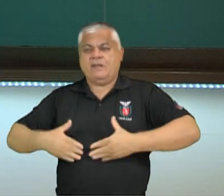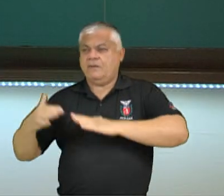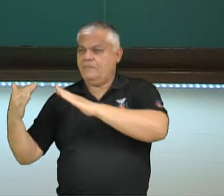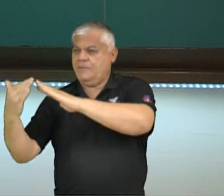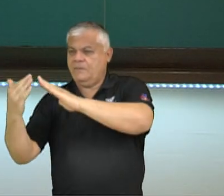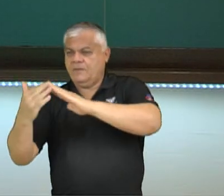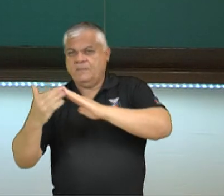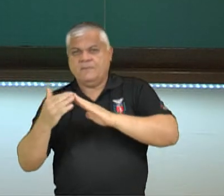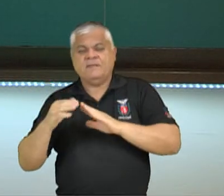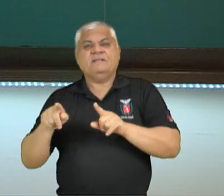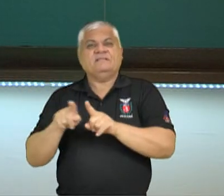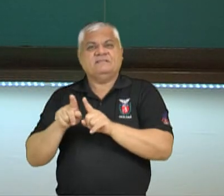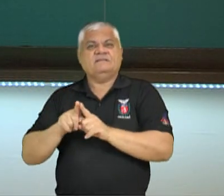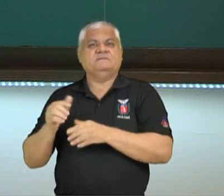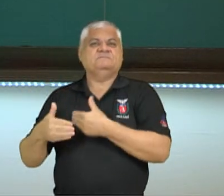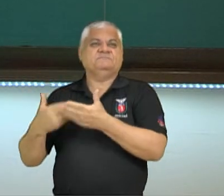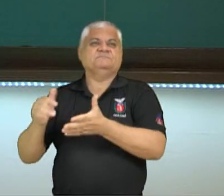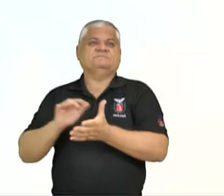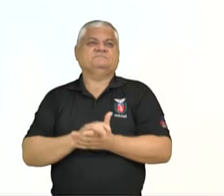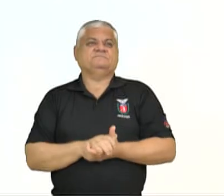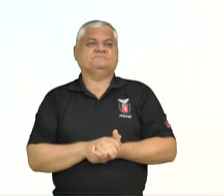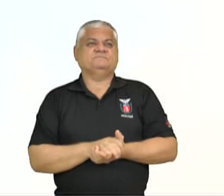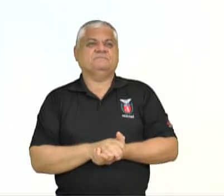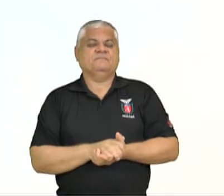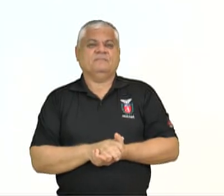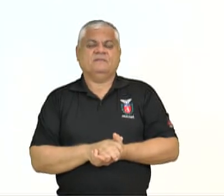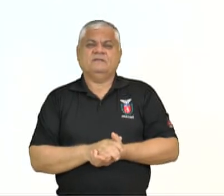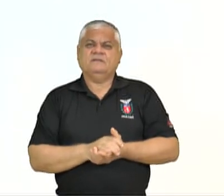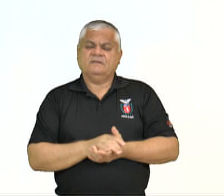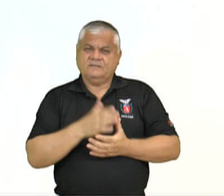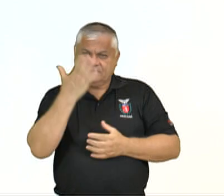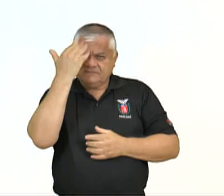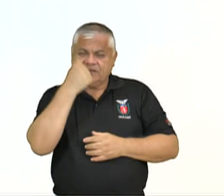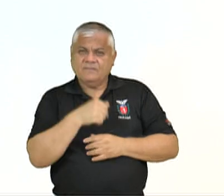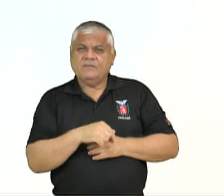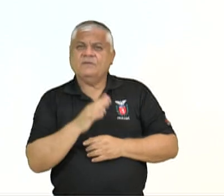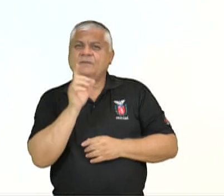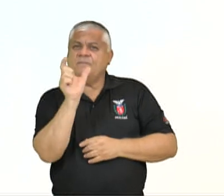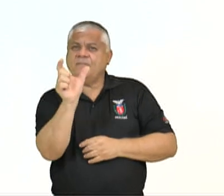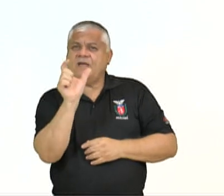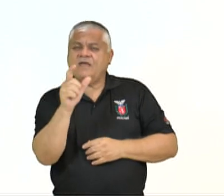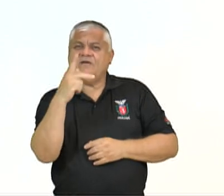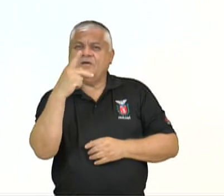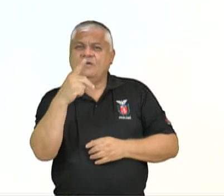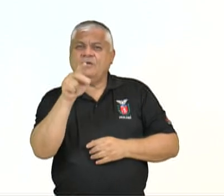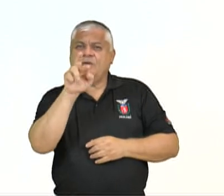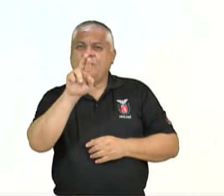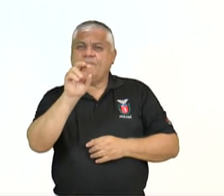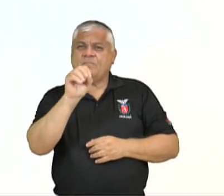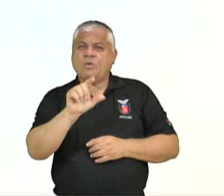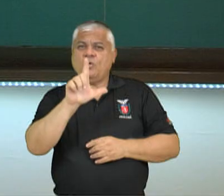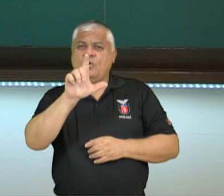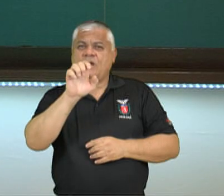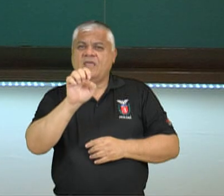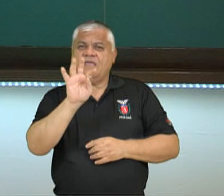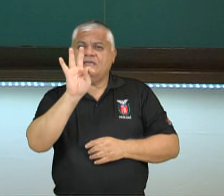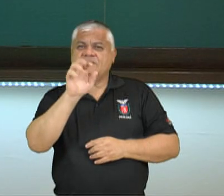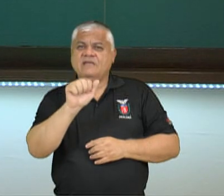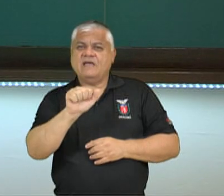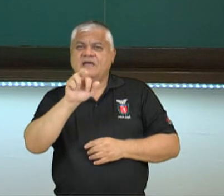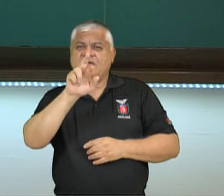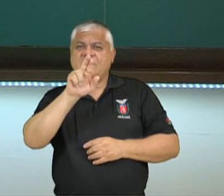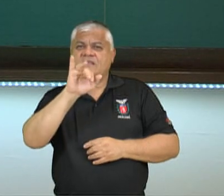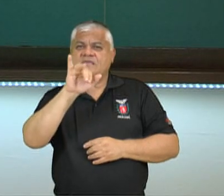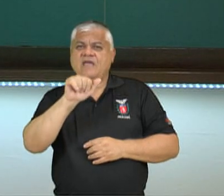Revolução Industrial traz para a gente. Então aqui, você sabe o que significa proletariado? Bem importante a gente